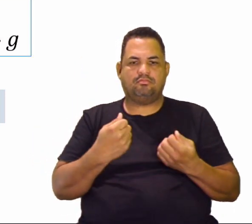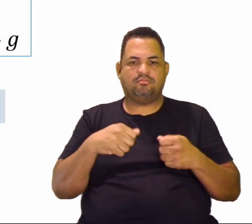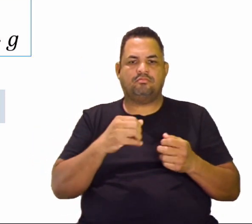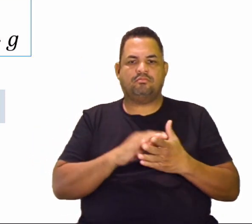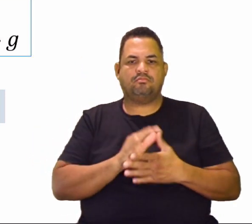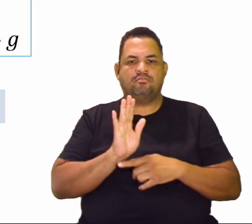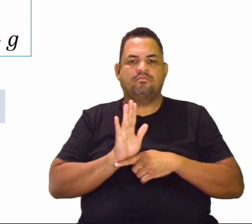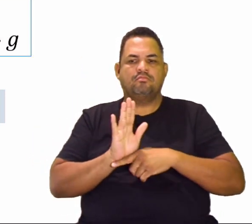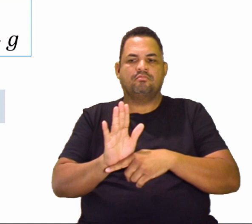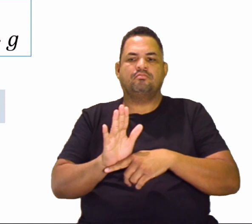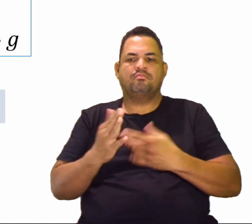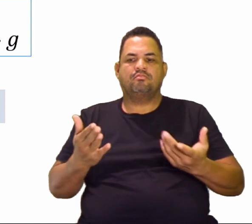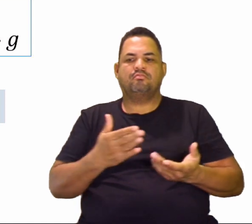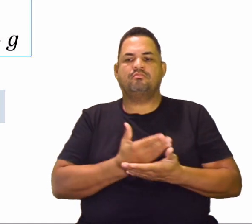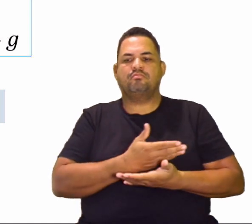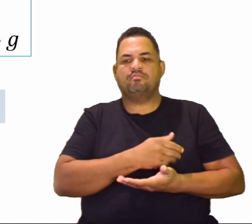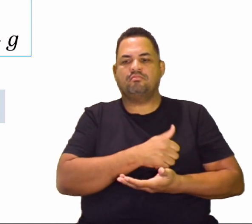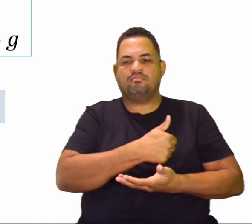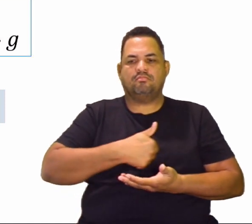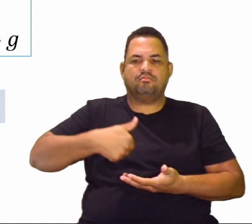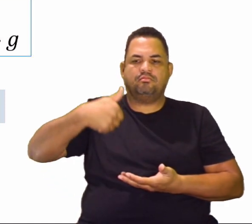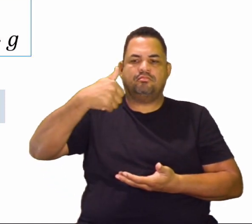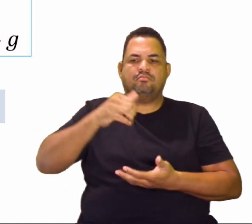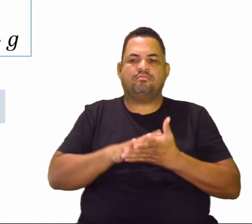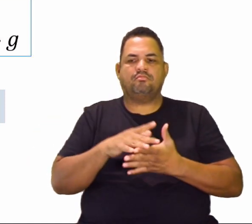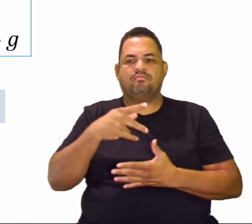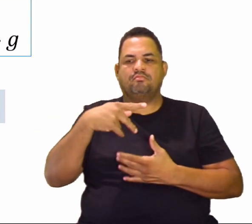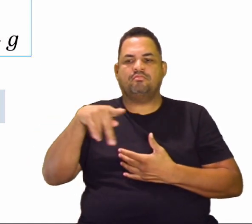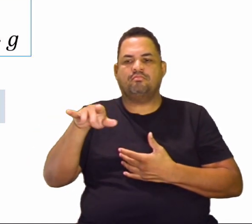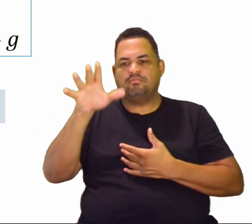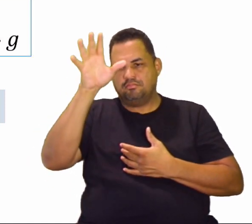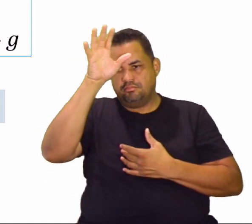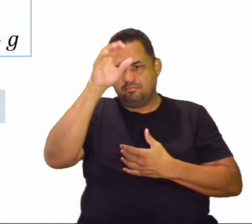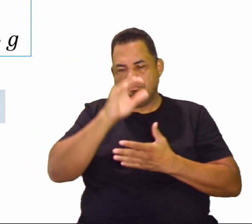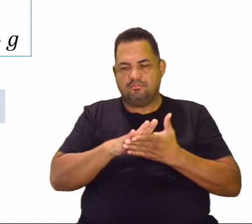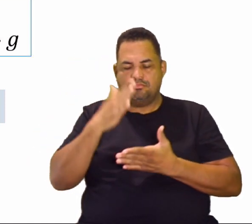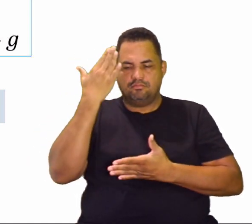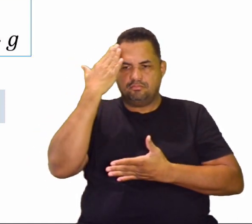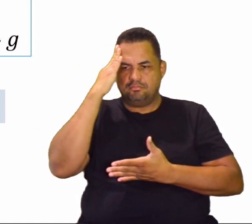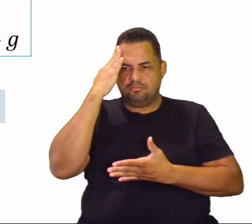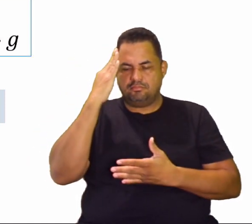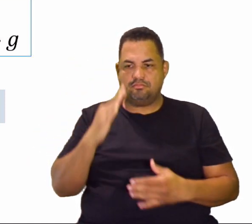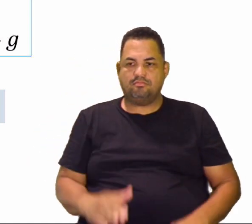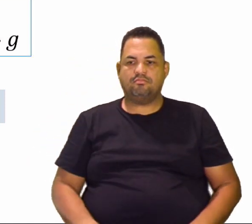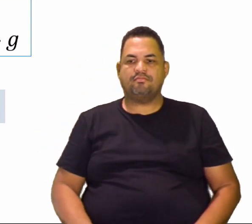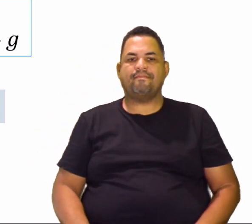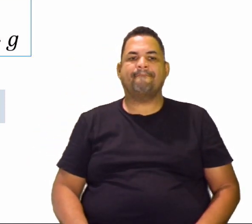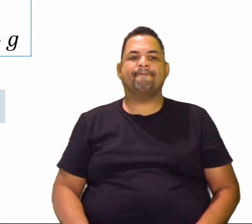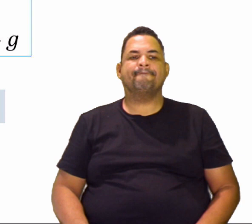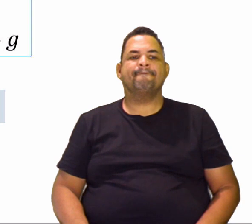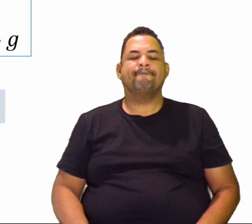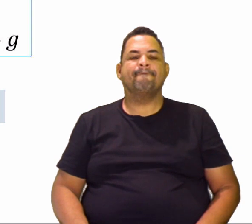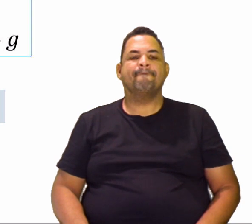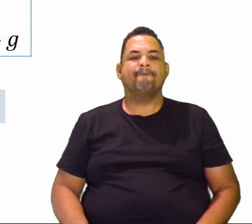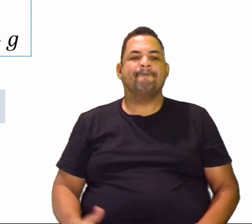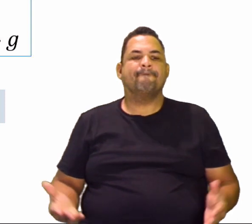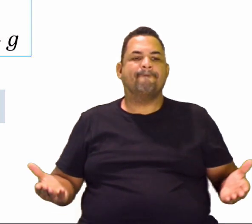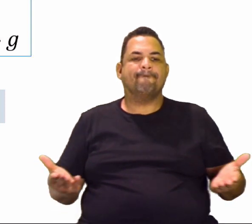poder ajudar melhor ao seu entendimento. E